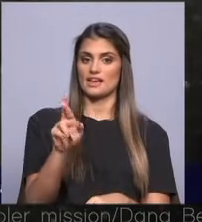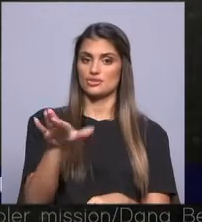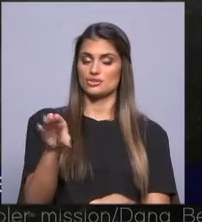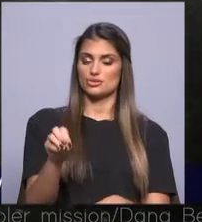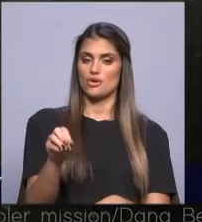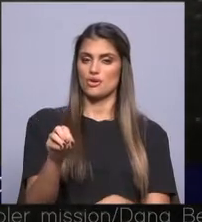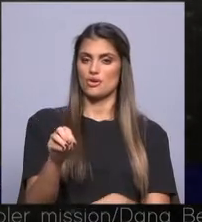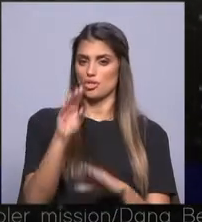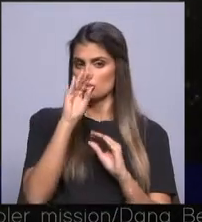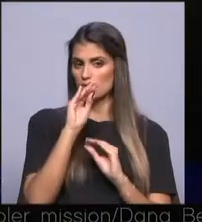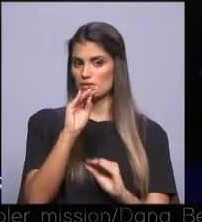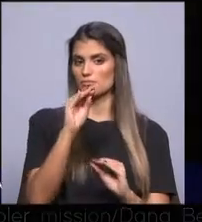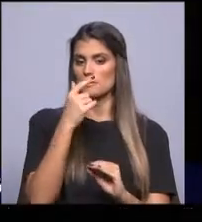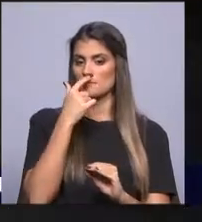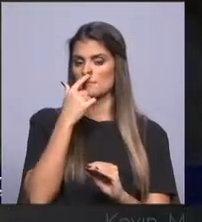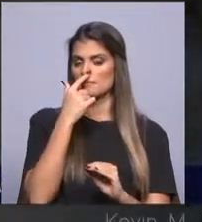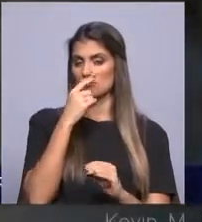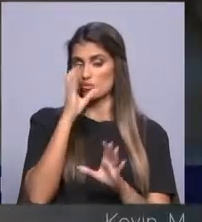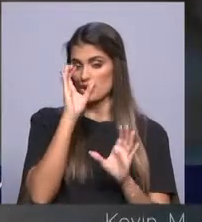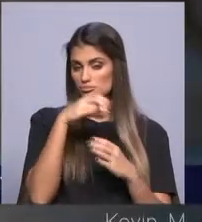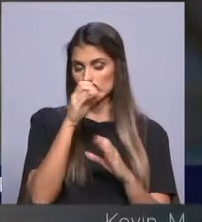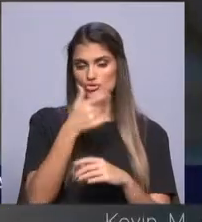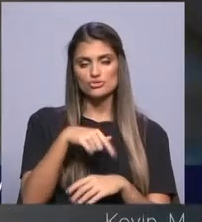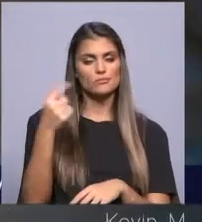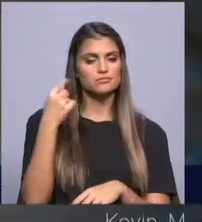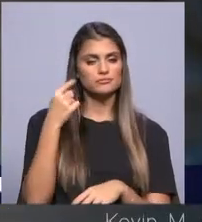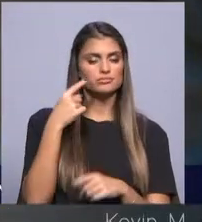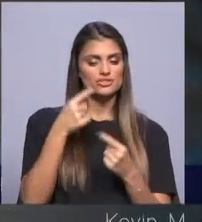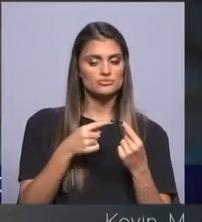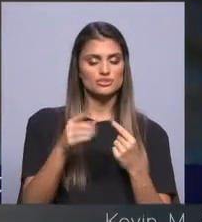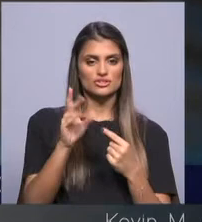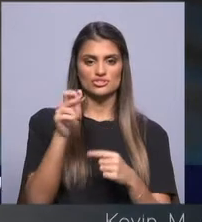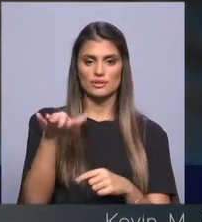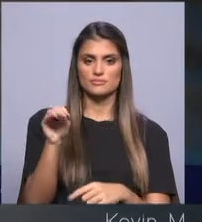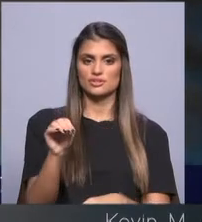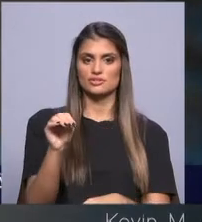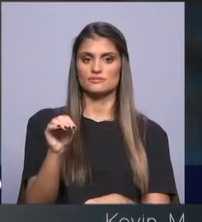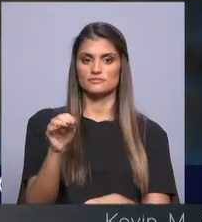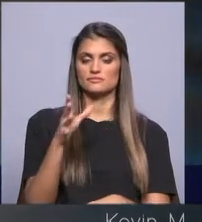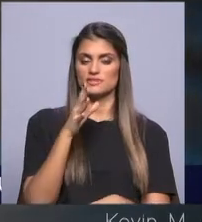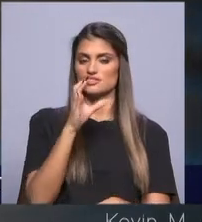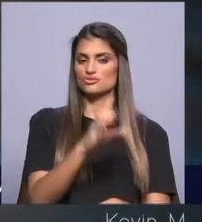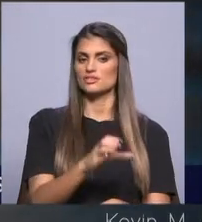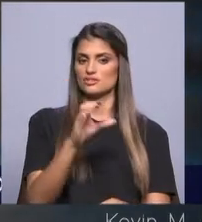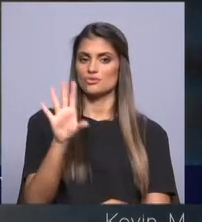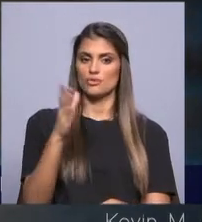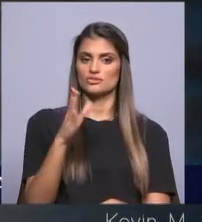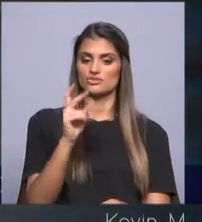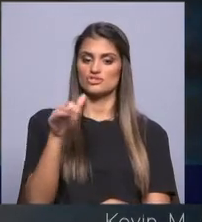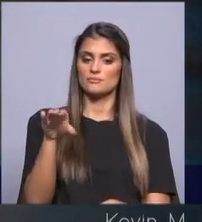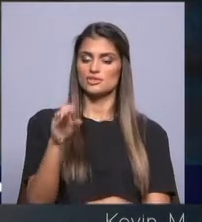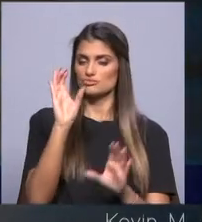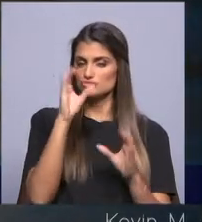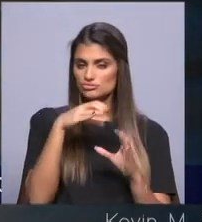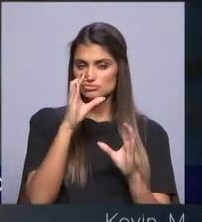cavalheiro telescópio que nós ouvimos falar muito nestas semanas, o James Webb. Dizem estes cientistas que quando o James Webb estiver